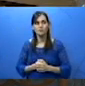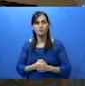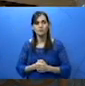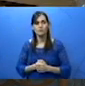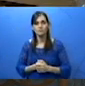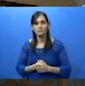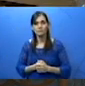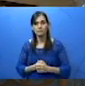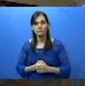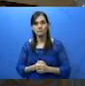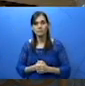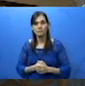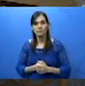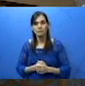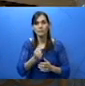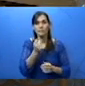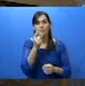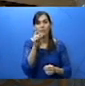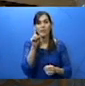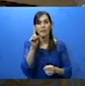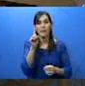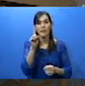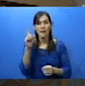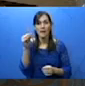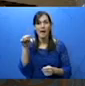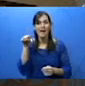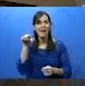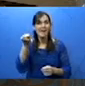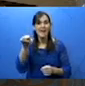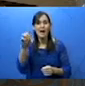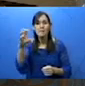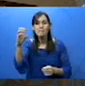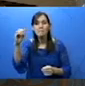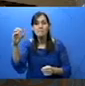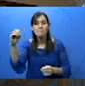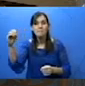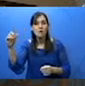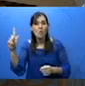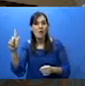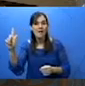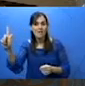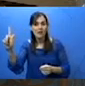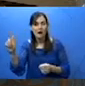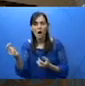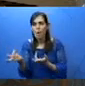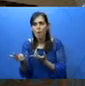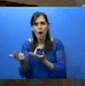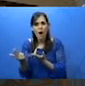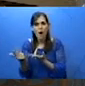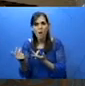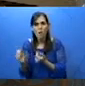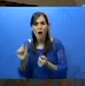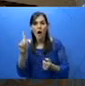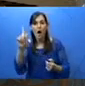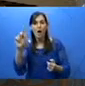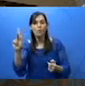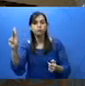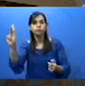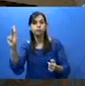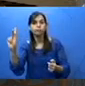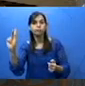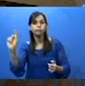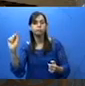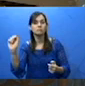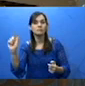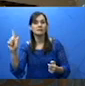1000 gramas. Olha aqui. Que é igual a 1 quilo. Essa 1000 gramas que está marcando aqui na